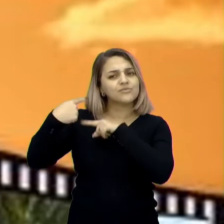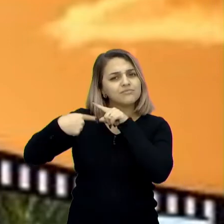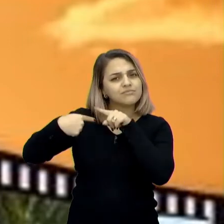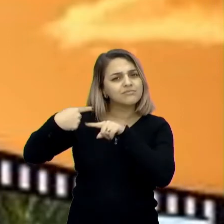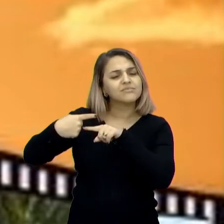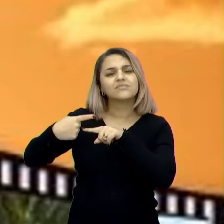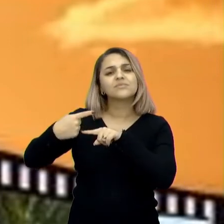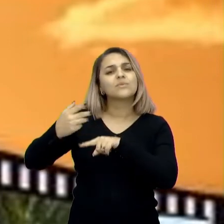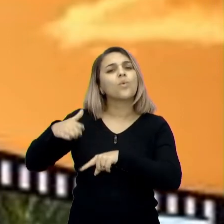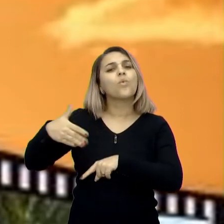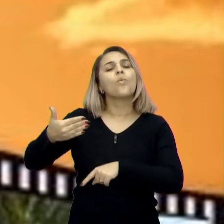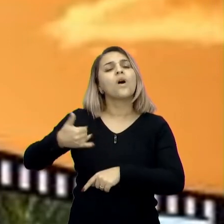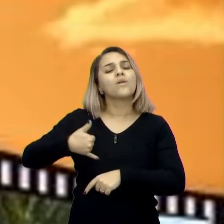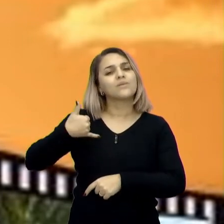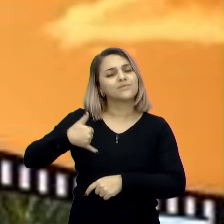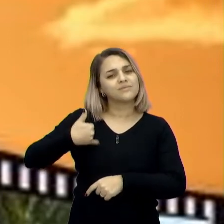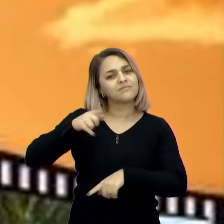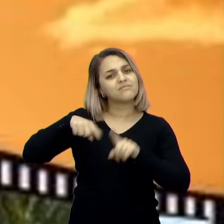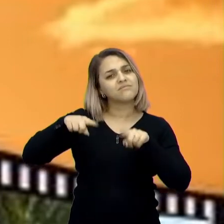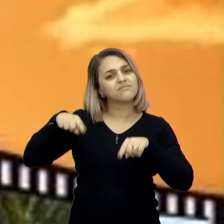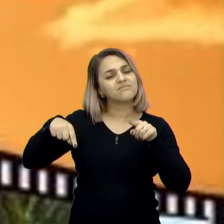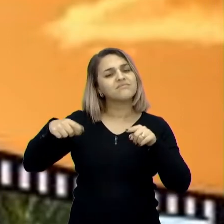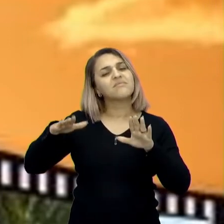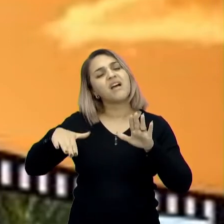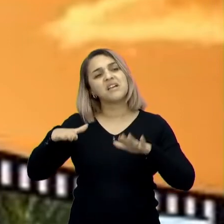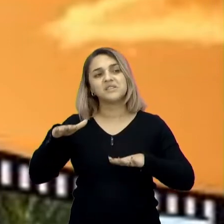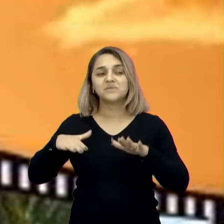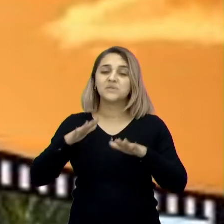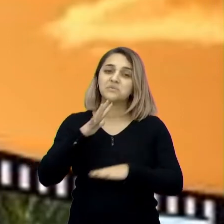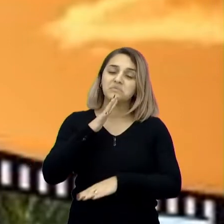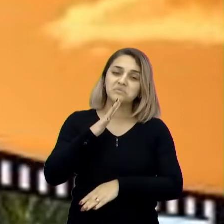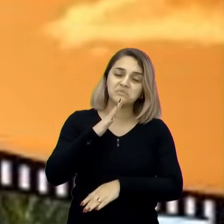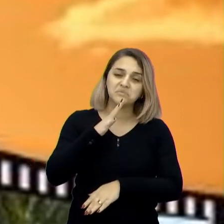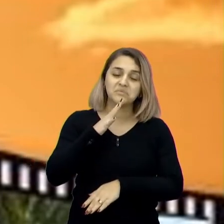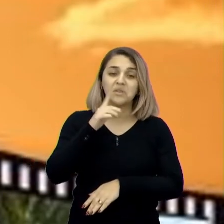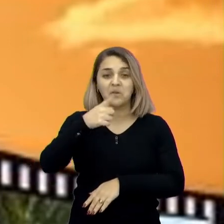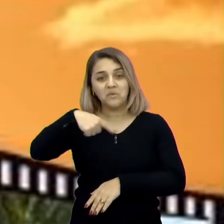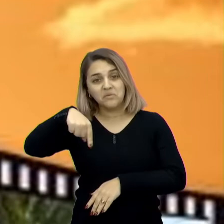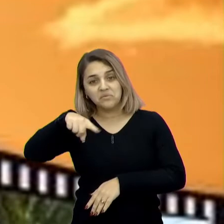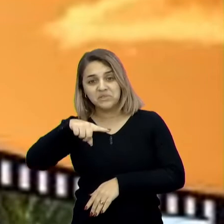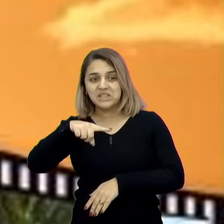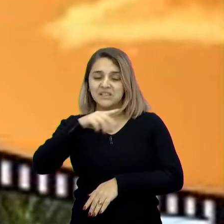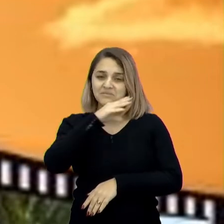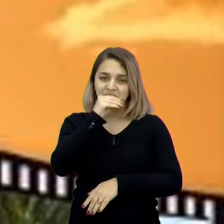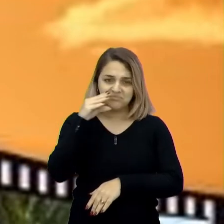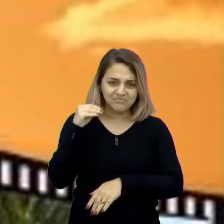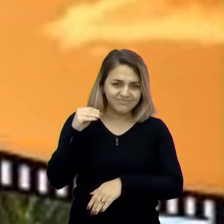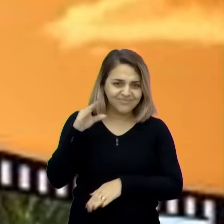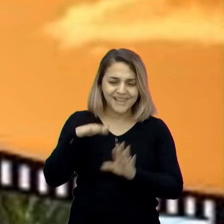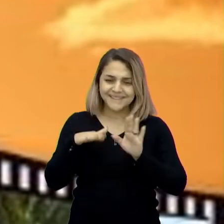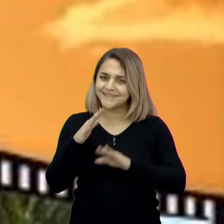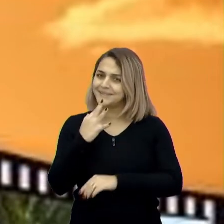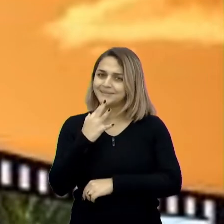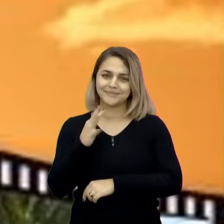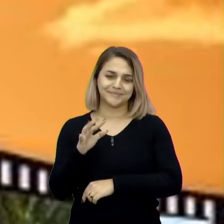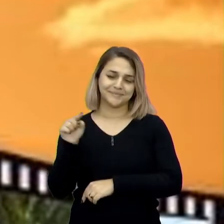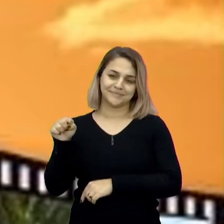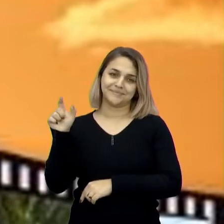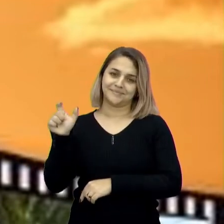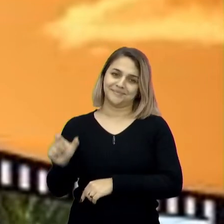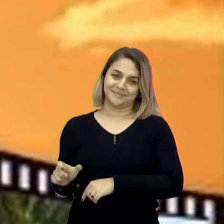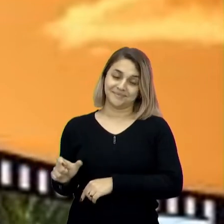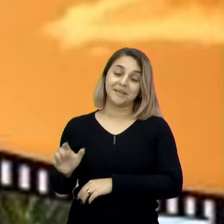personagem, ele pode se relacionar muito rapidamente. Tem algumas possibilidades de que vocês, estudancialmente, não tenham tanta familiaridade com esse